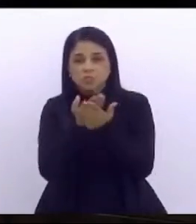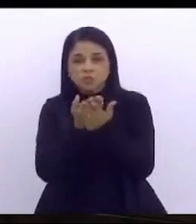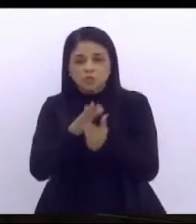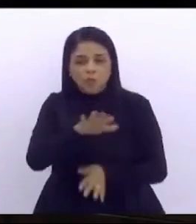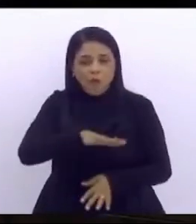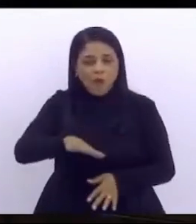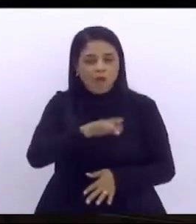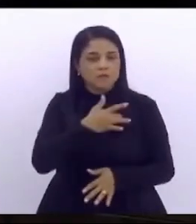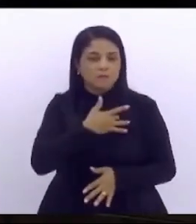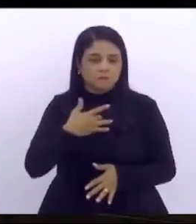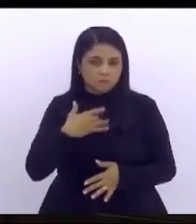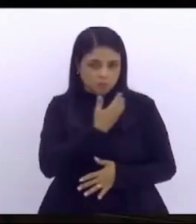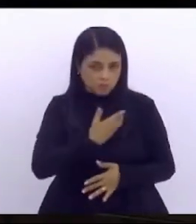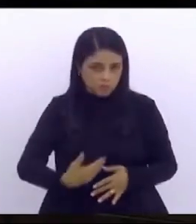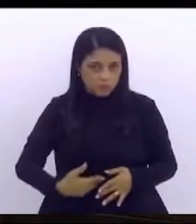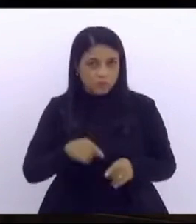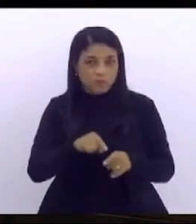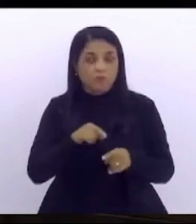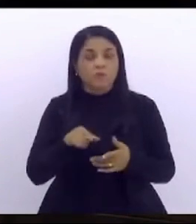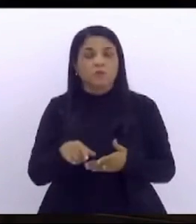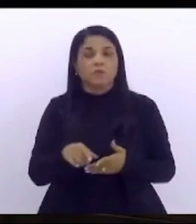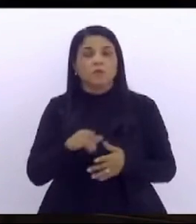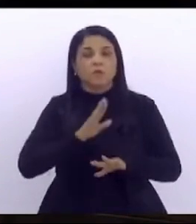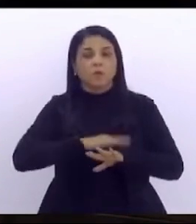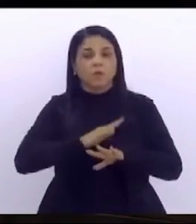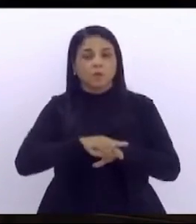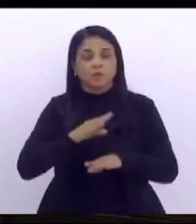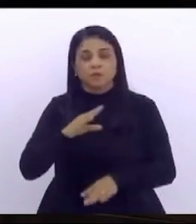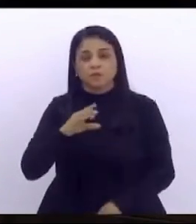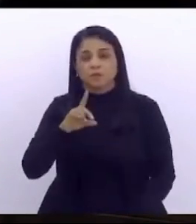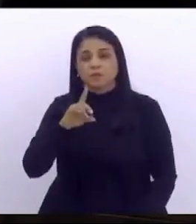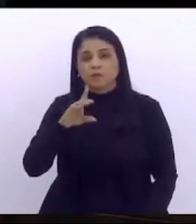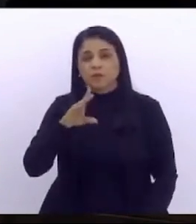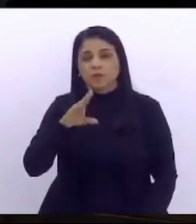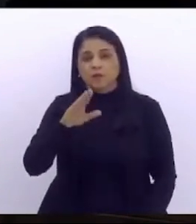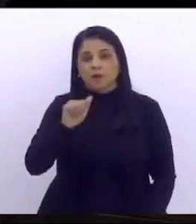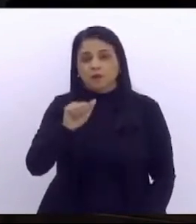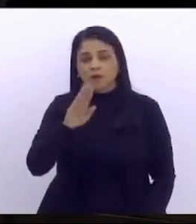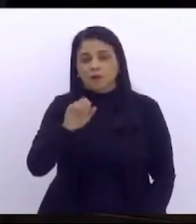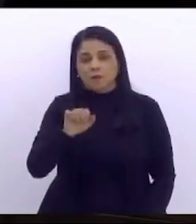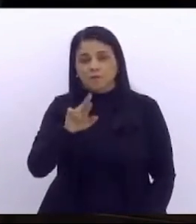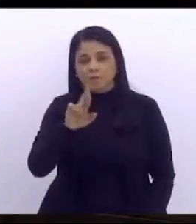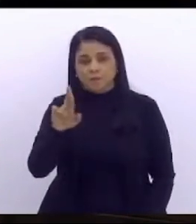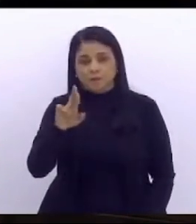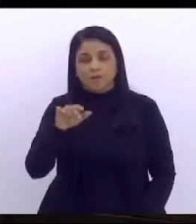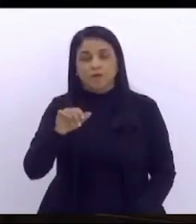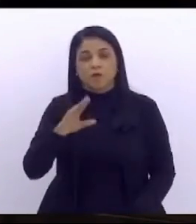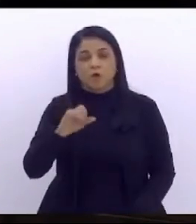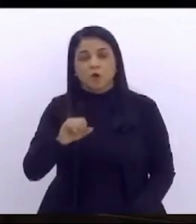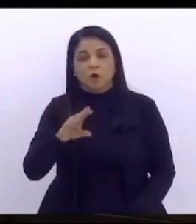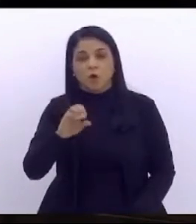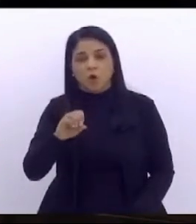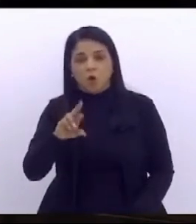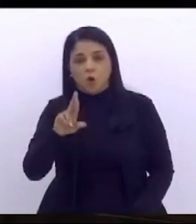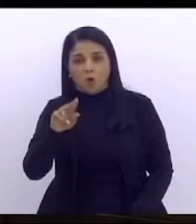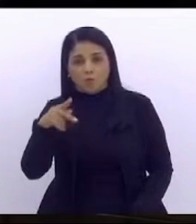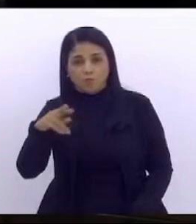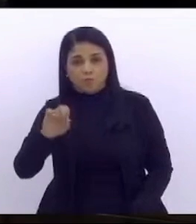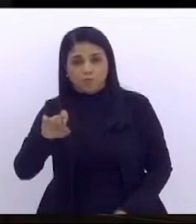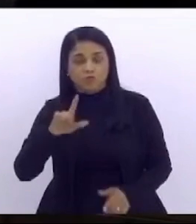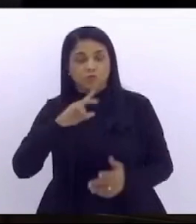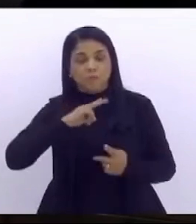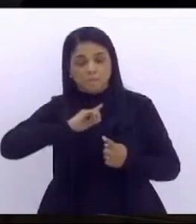área da saúde pública, né. Em um dado momento, o habeas corpus falava, né, que a tipificação penal viola o princípio